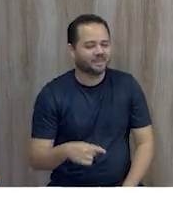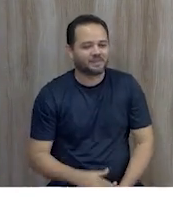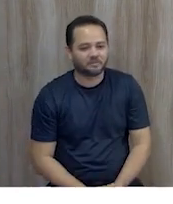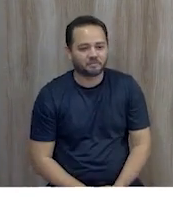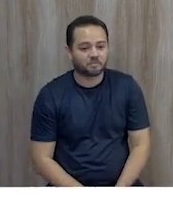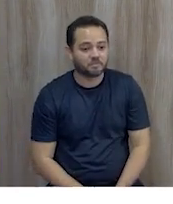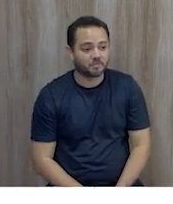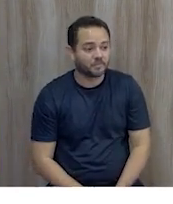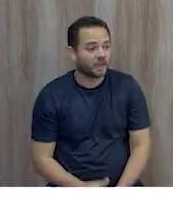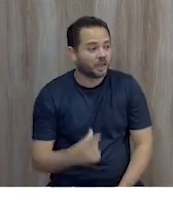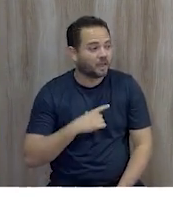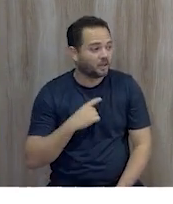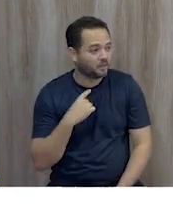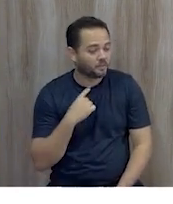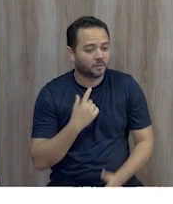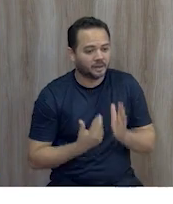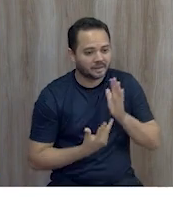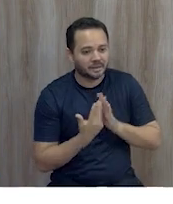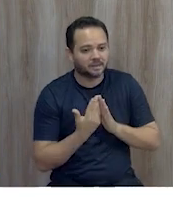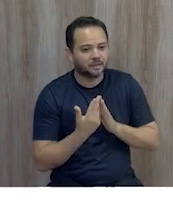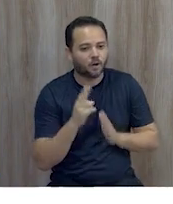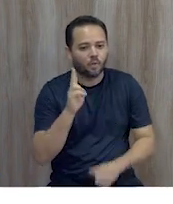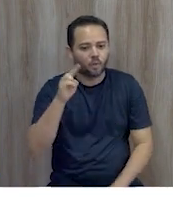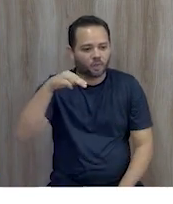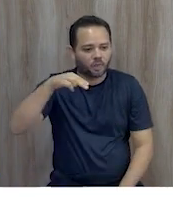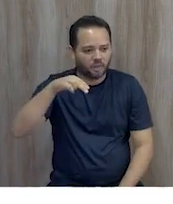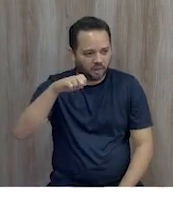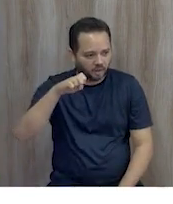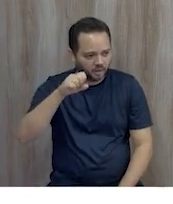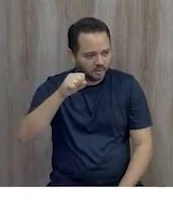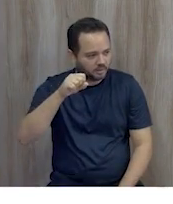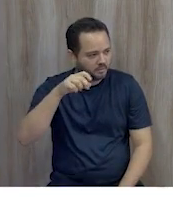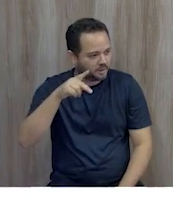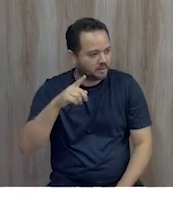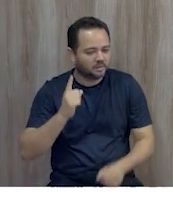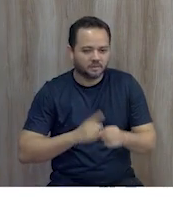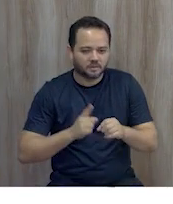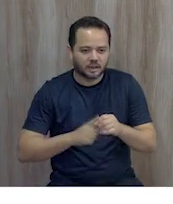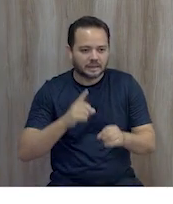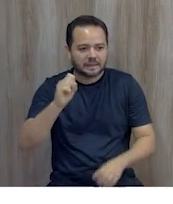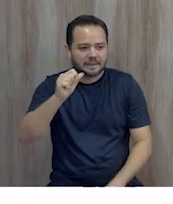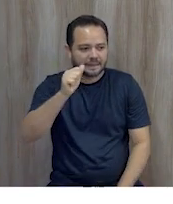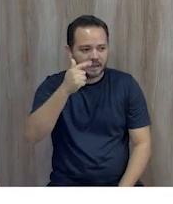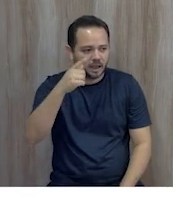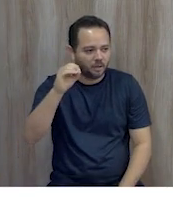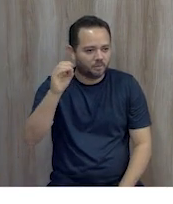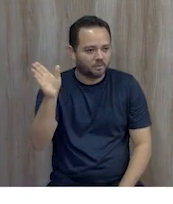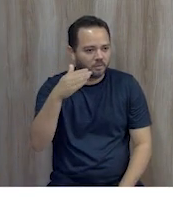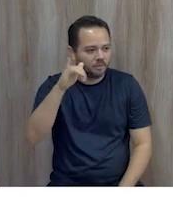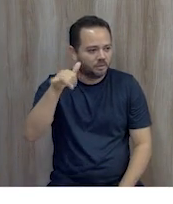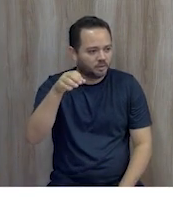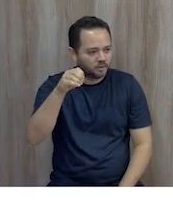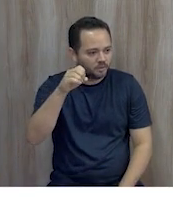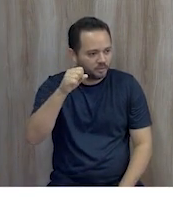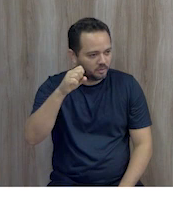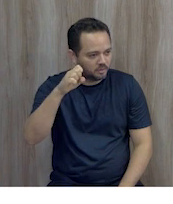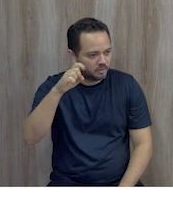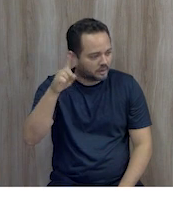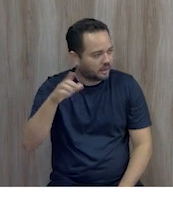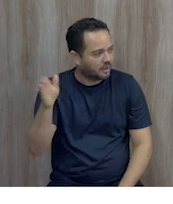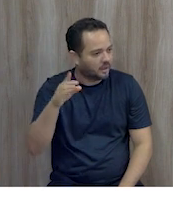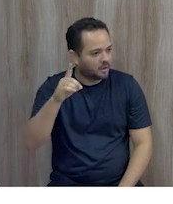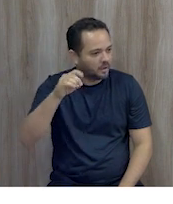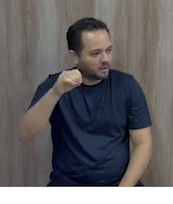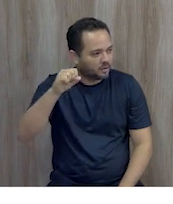Eu sou cirurgiã dentista pela Unesp, de São José dos Campos, apesar de ser nascida aqui em São Paulo. Fiz mestrado em